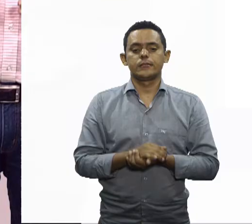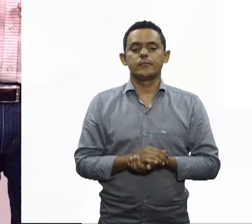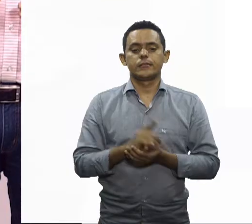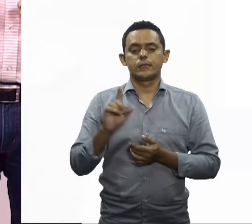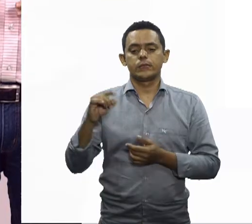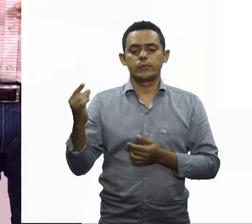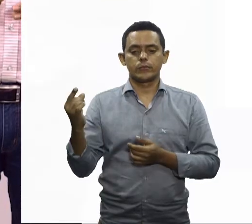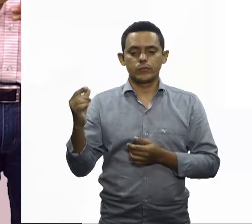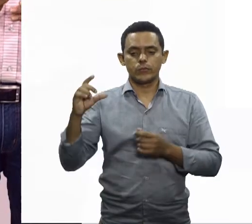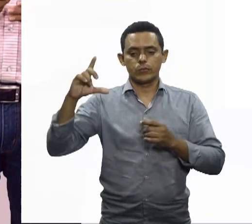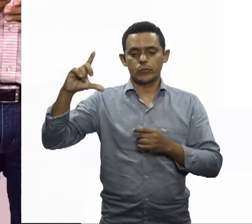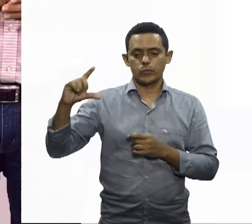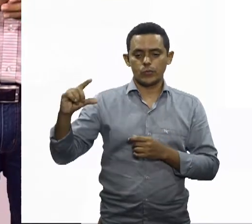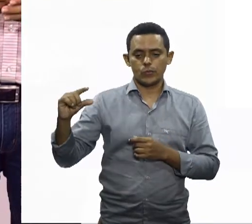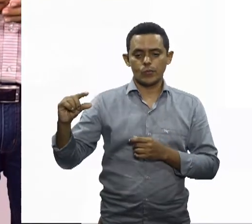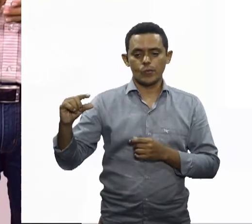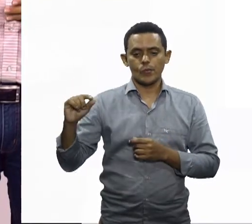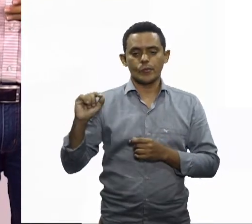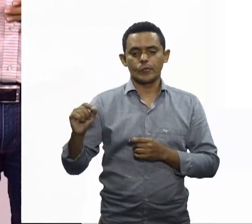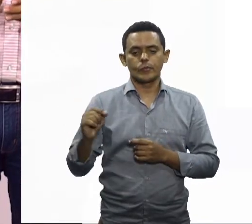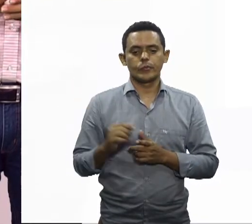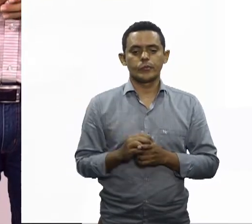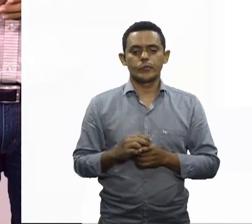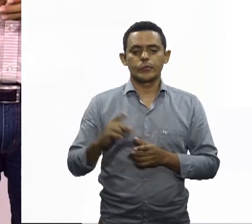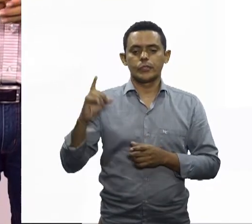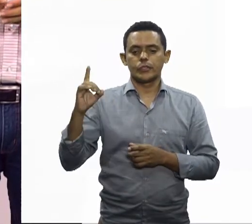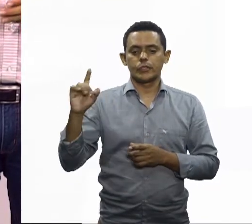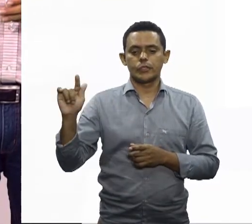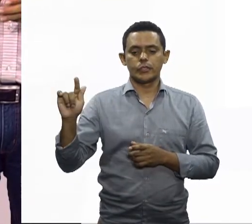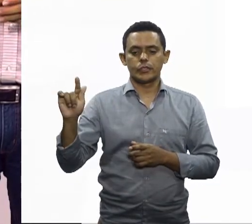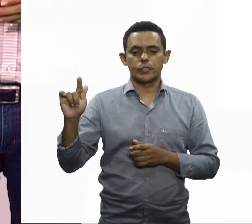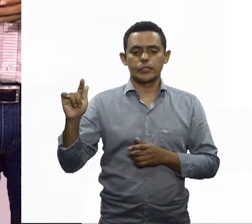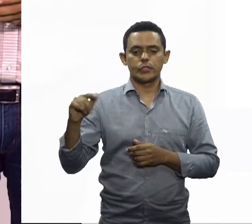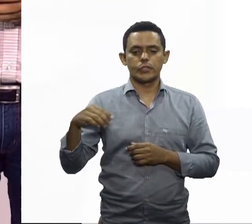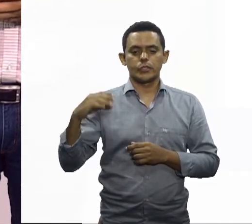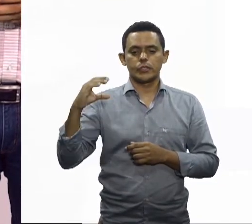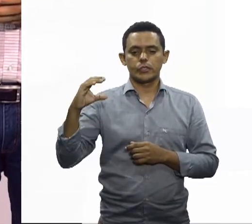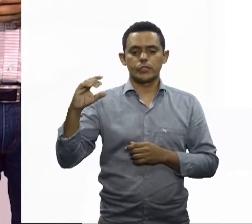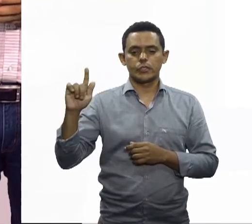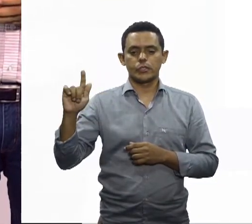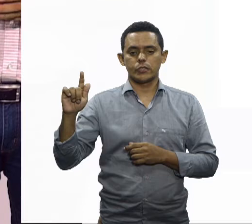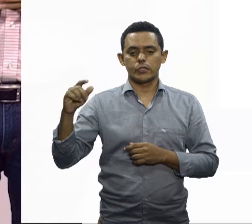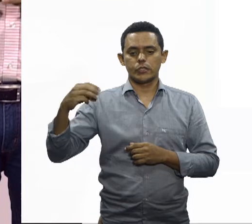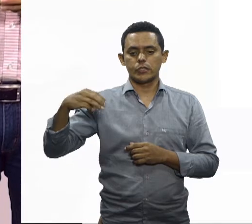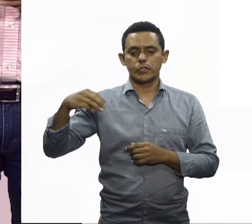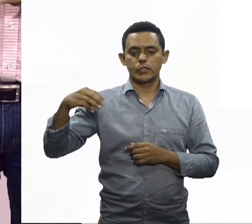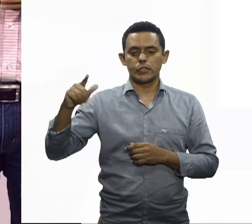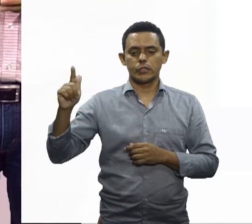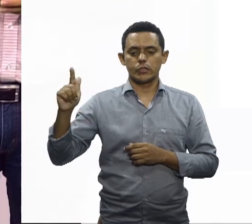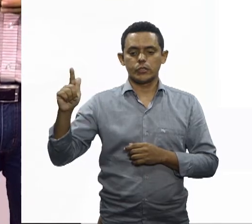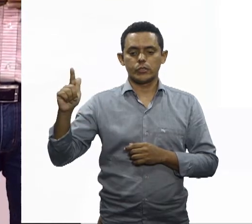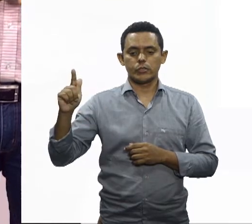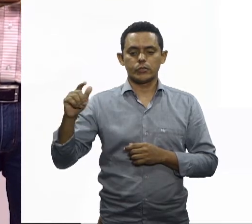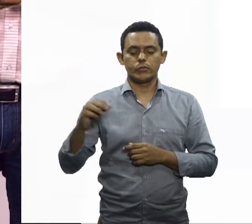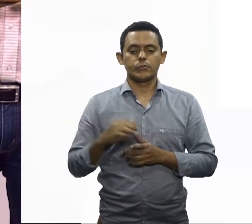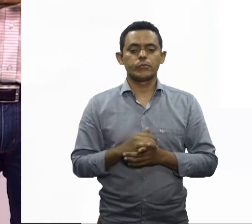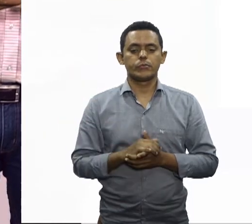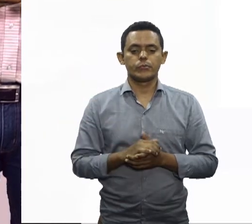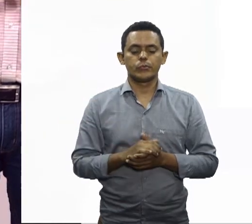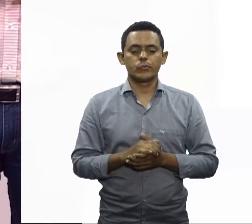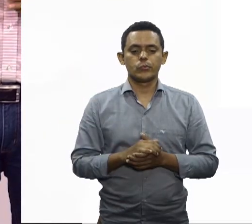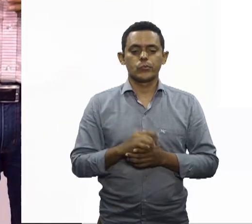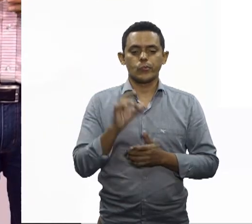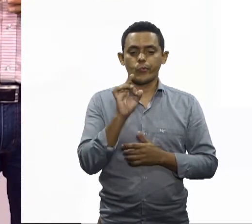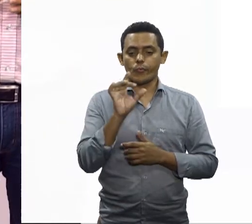vem o submúltiplo, que é exatamente o decigrama, o centigrama e o miligrama. Então, observe ali que cada